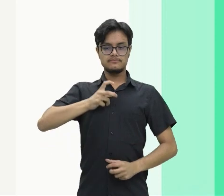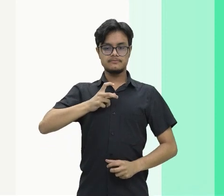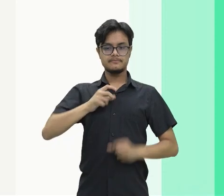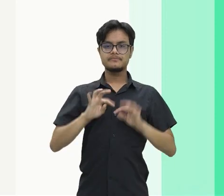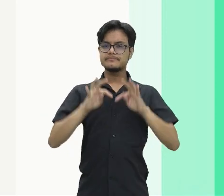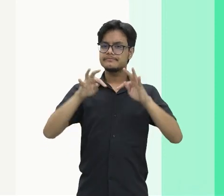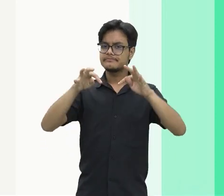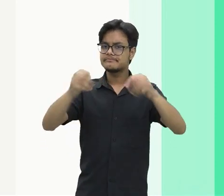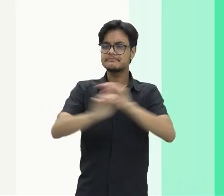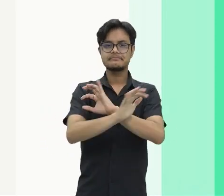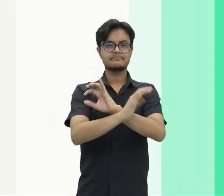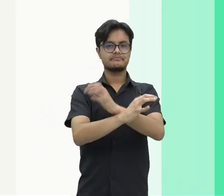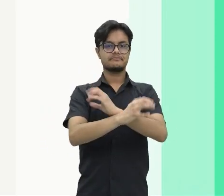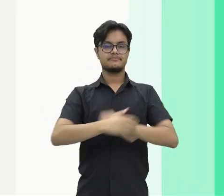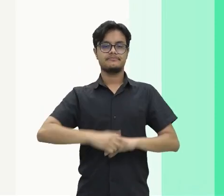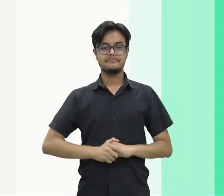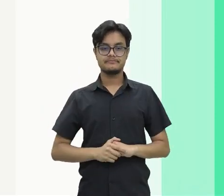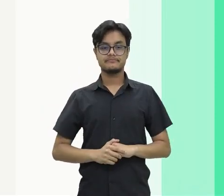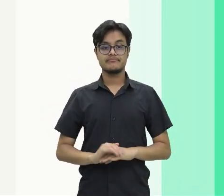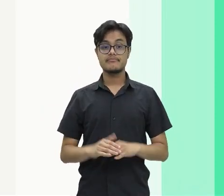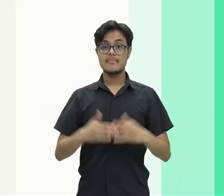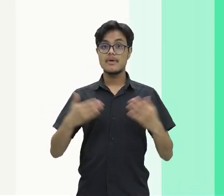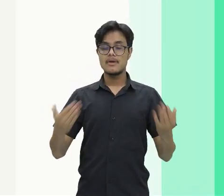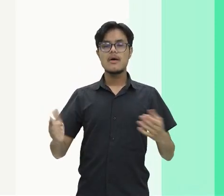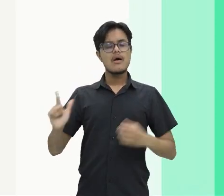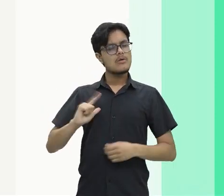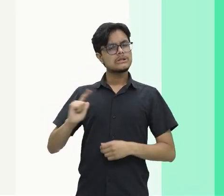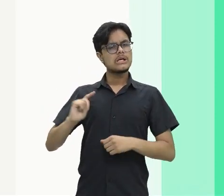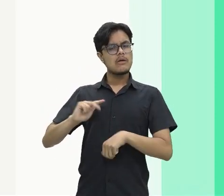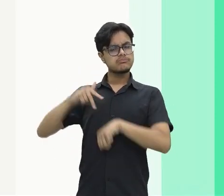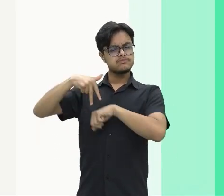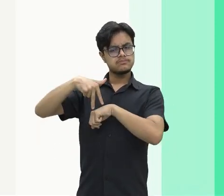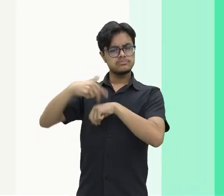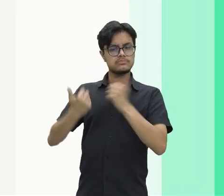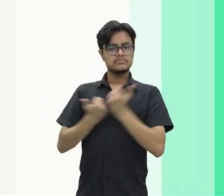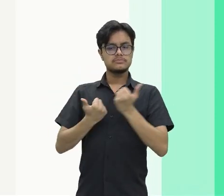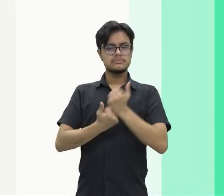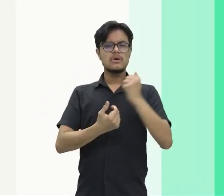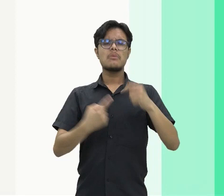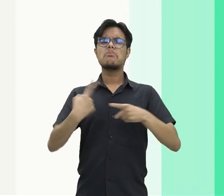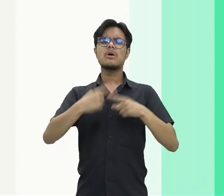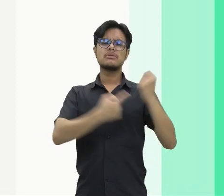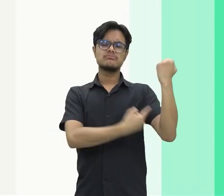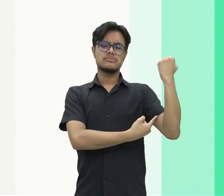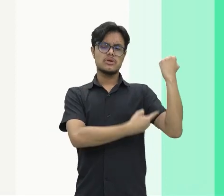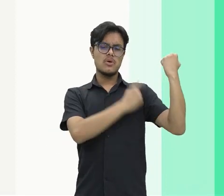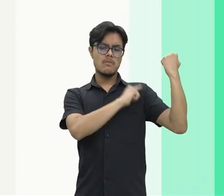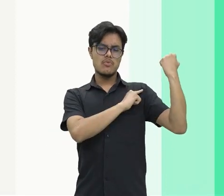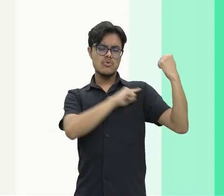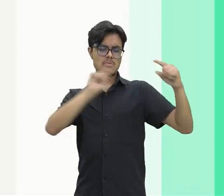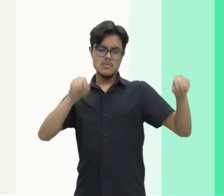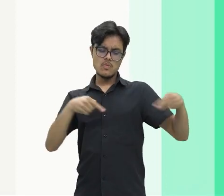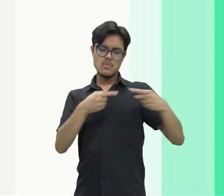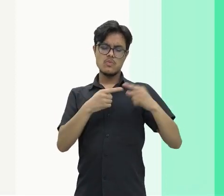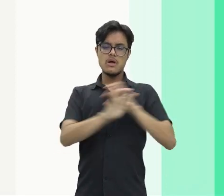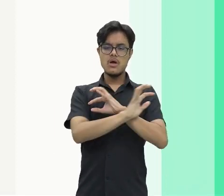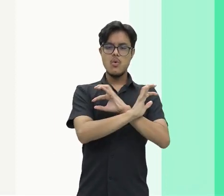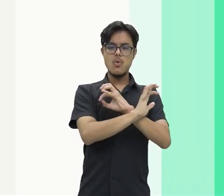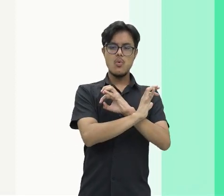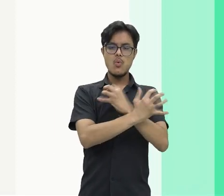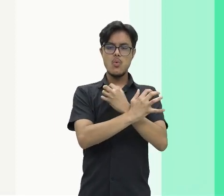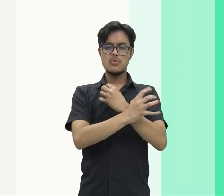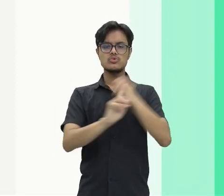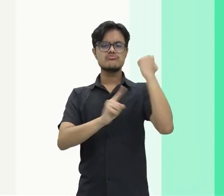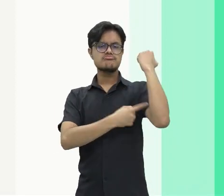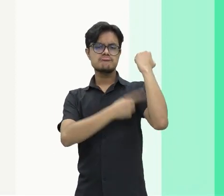sistema esquelético. E ele vai servir de apoio para os músculos, porque os nossos músculos eles vão se ligar aos ossos, né?